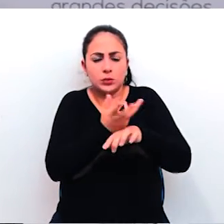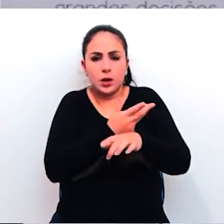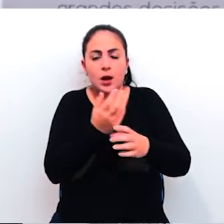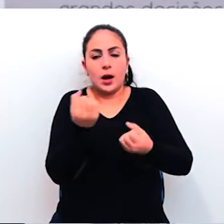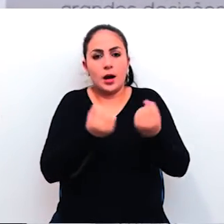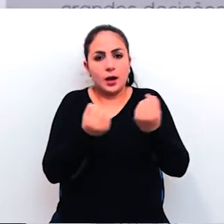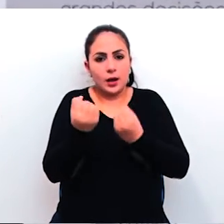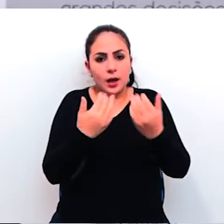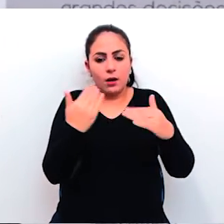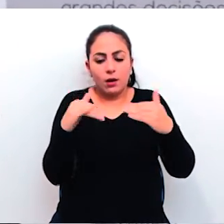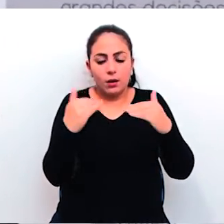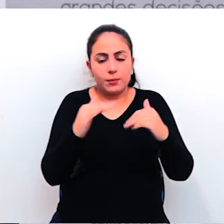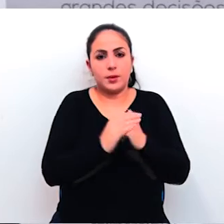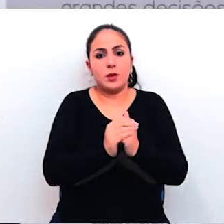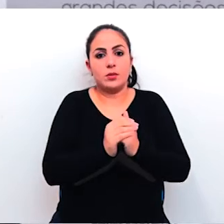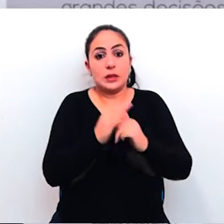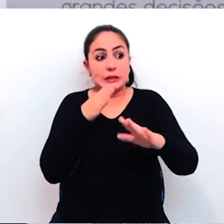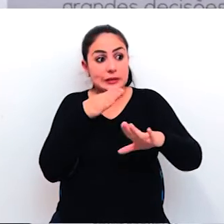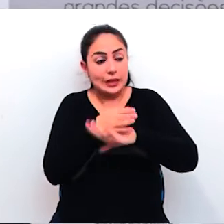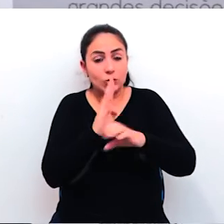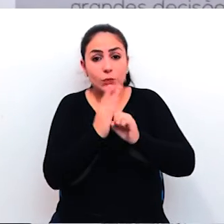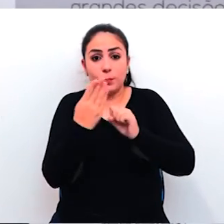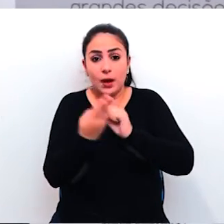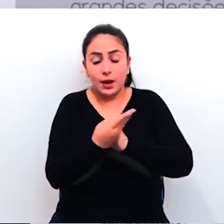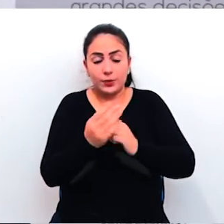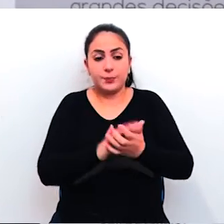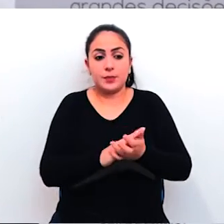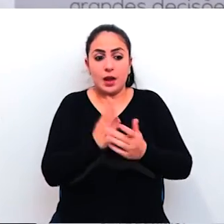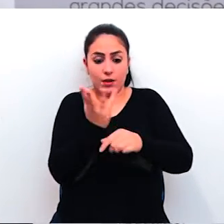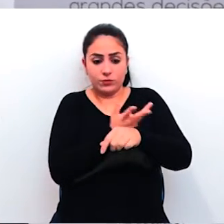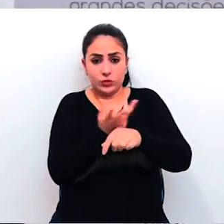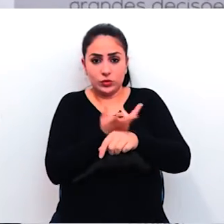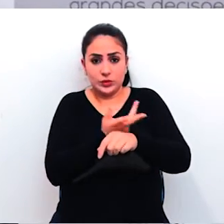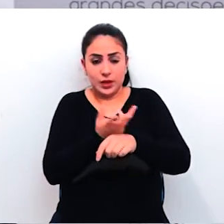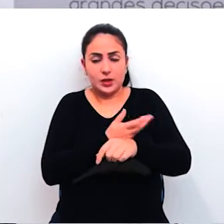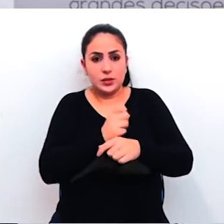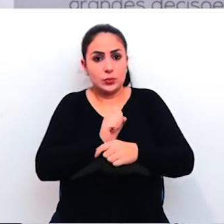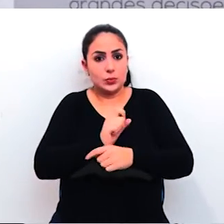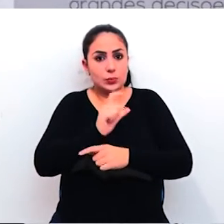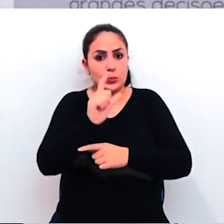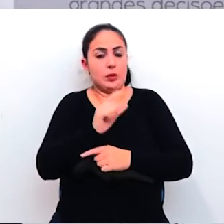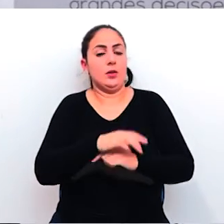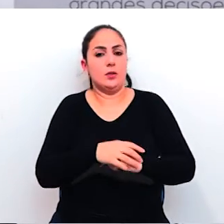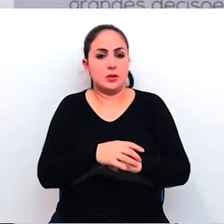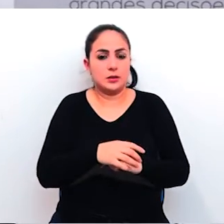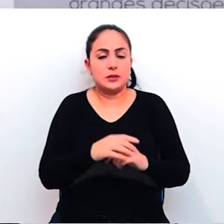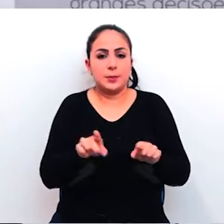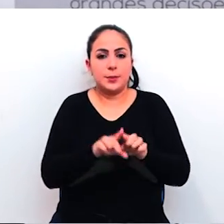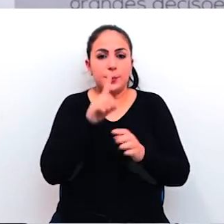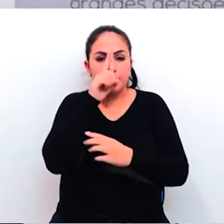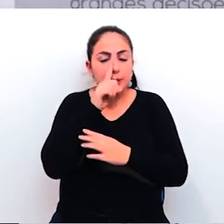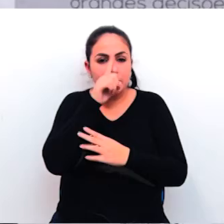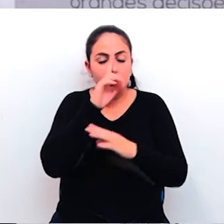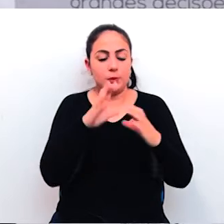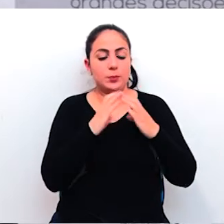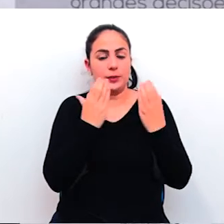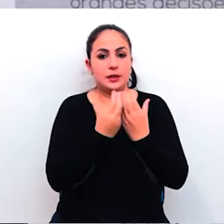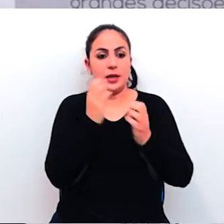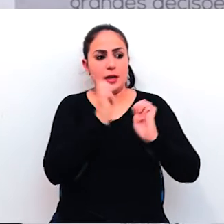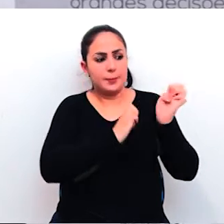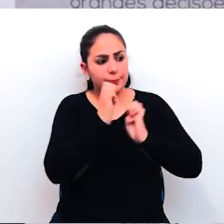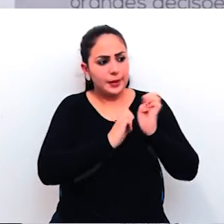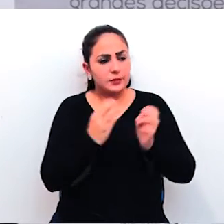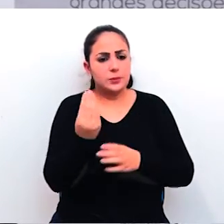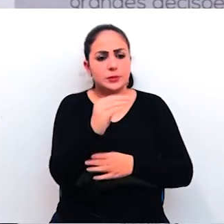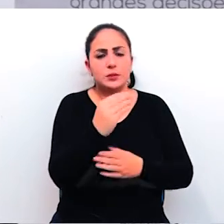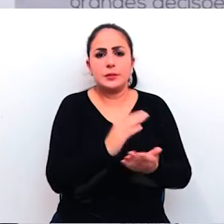do bairro grande movimentação velocidade alto risco o pessoal da comunidade empresas que estão